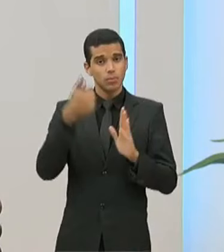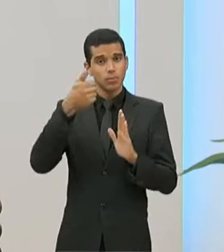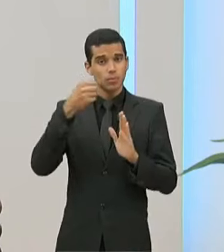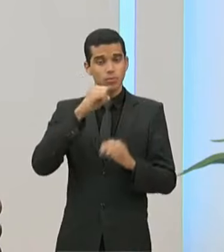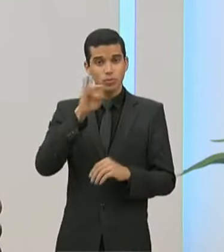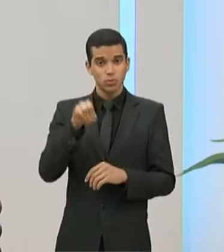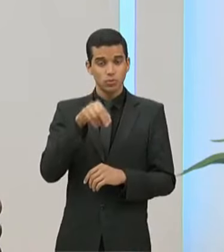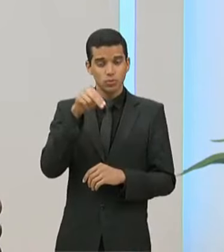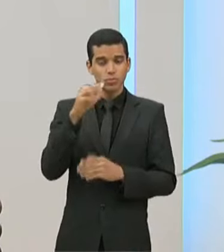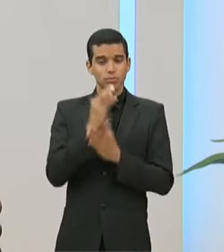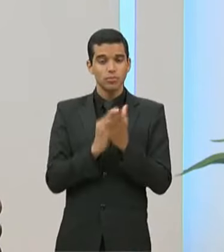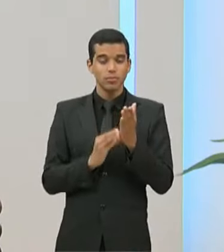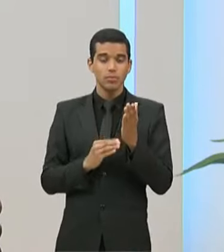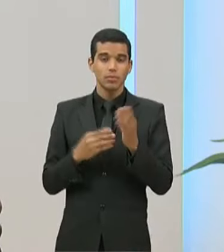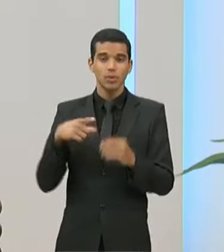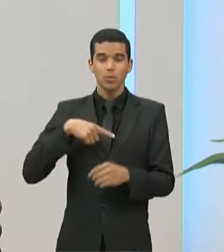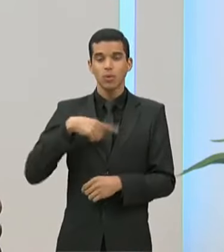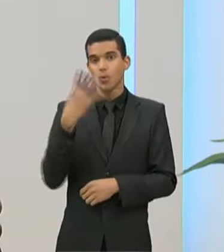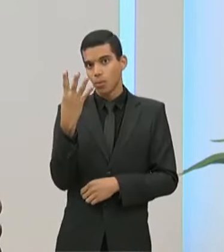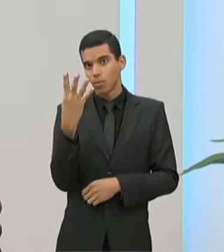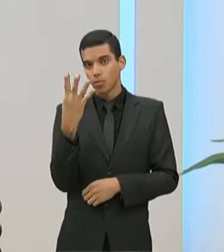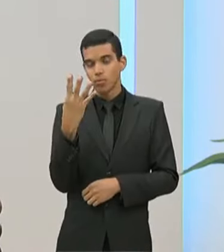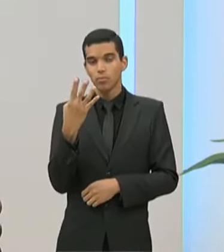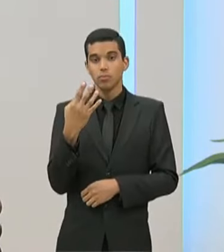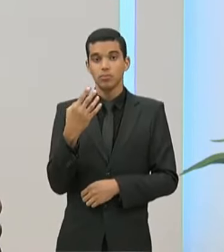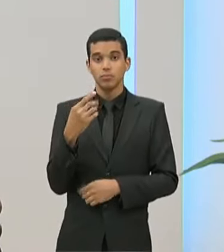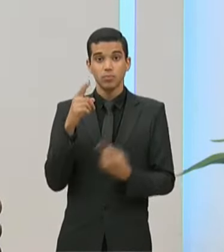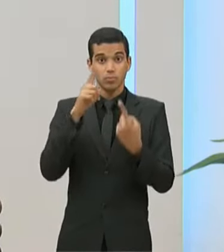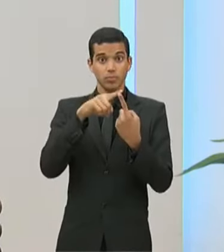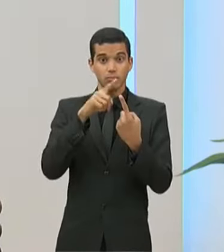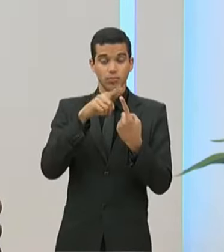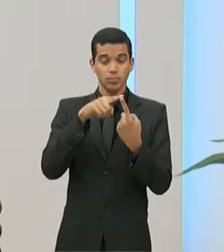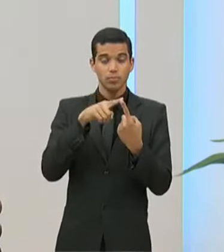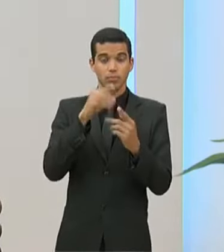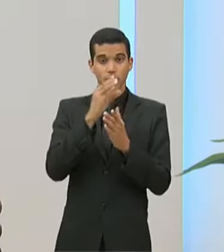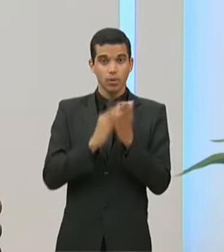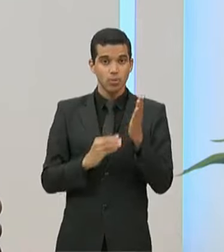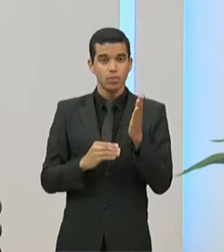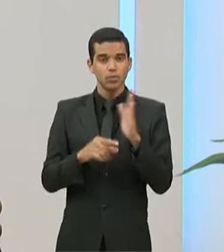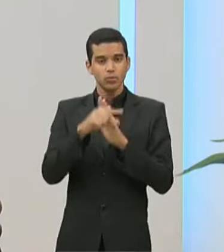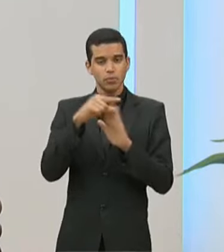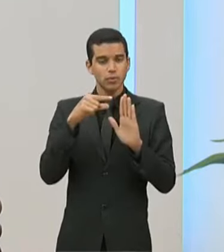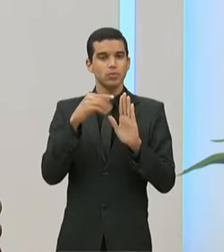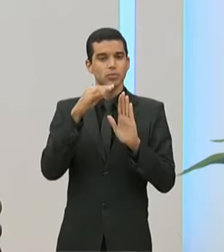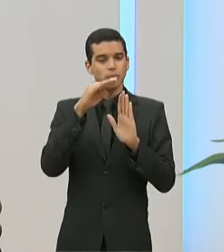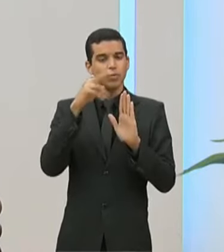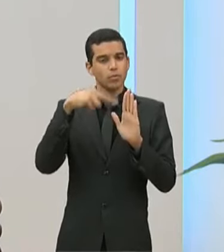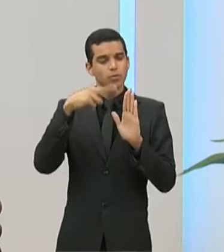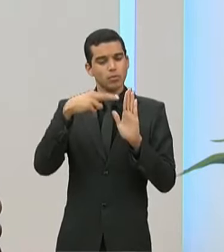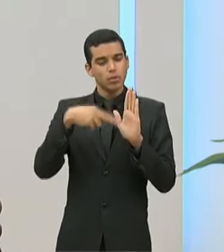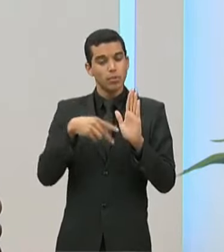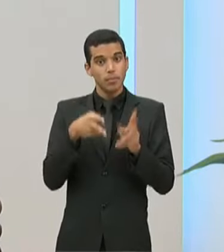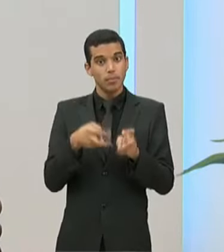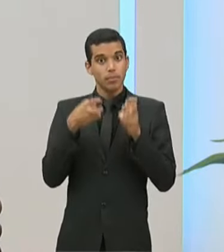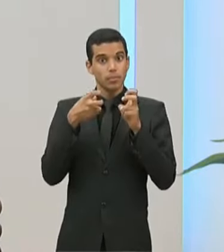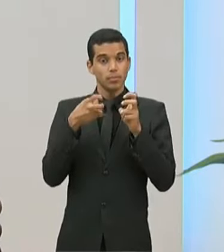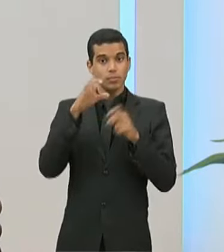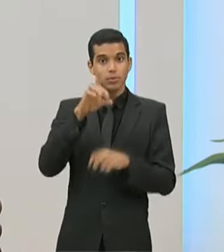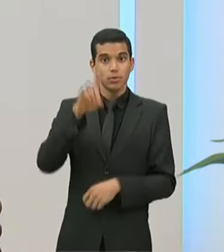é composto de 4 capítulos. Capítulo 1, logo os versículos iniciais, nós vemos a chamada de Jonas e a